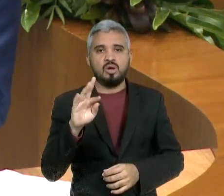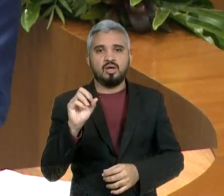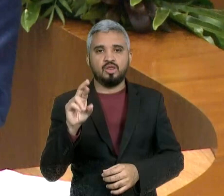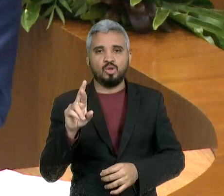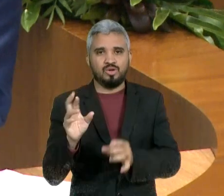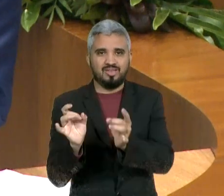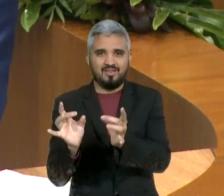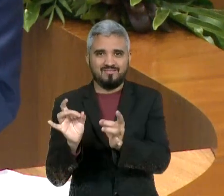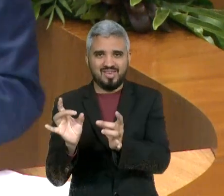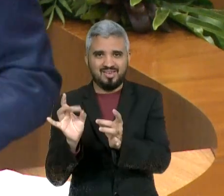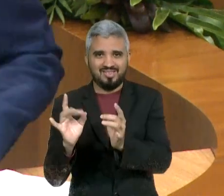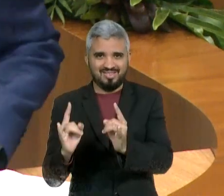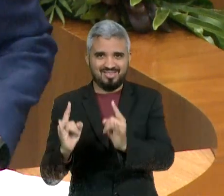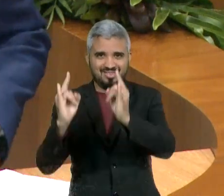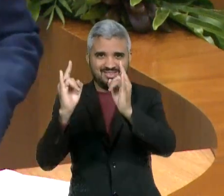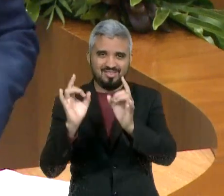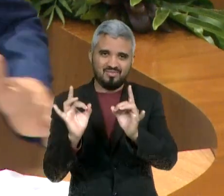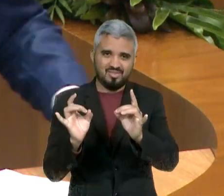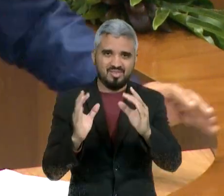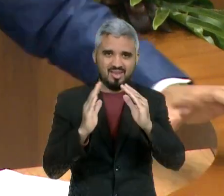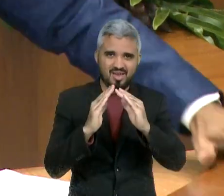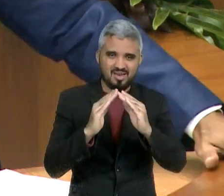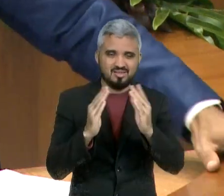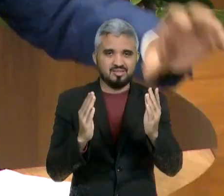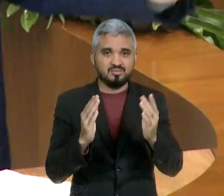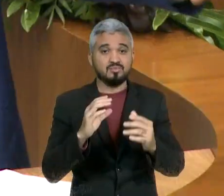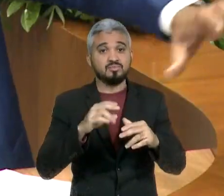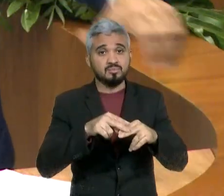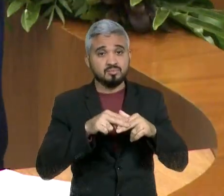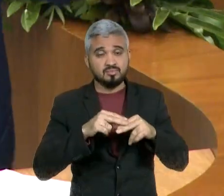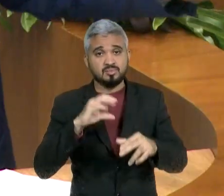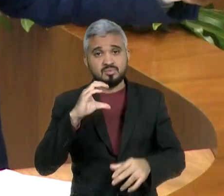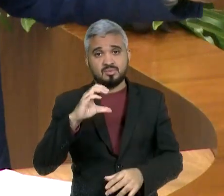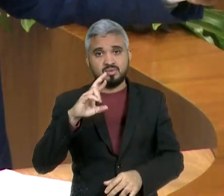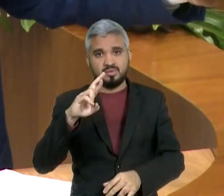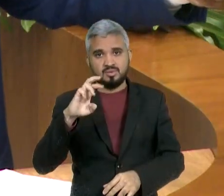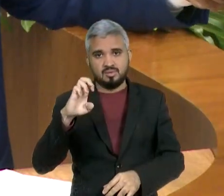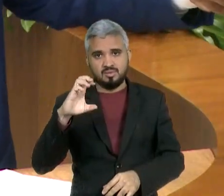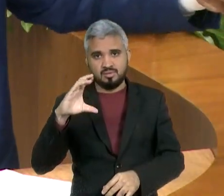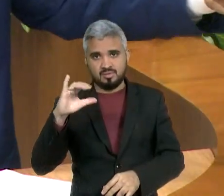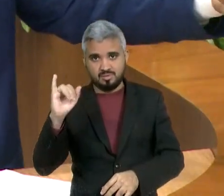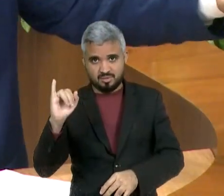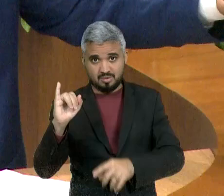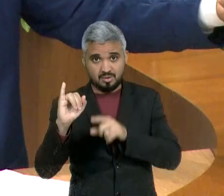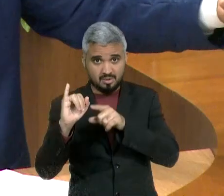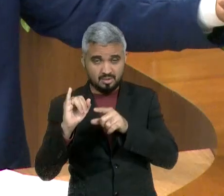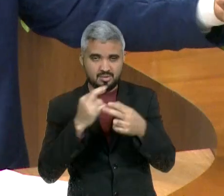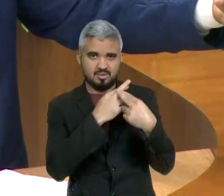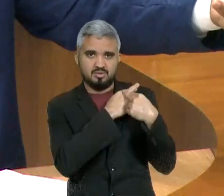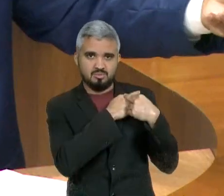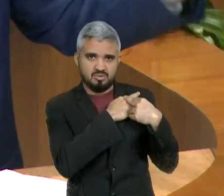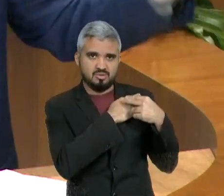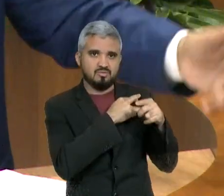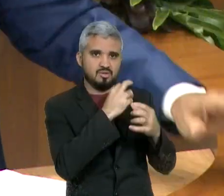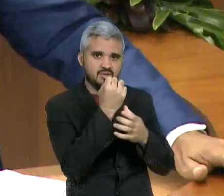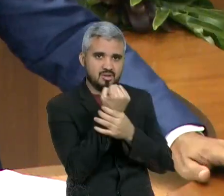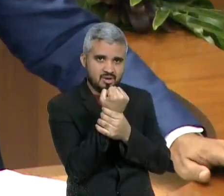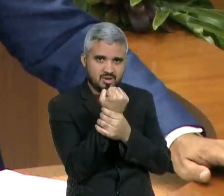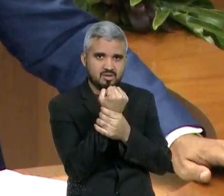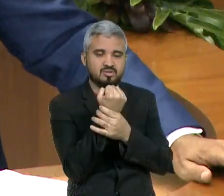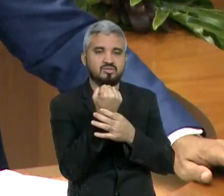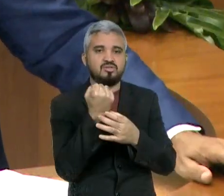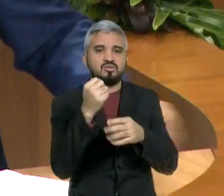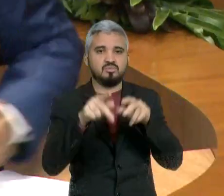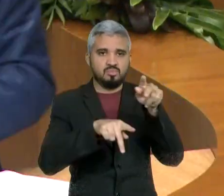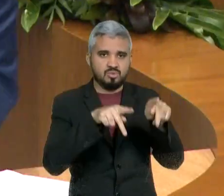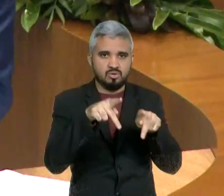CRES, e com certeza o projeto de lei que vai atender a classe dos corretores de imóveis e vai dar garantia de segurança para a